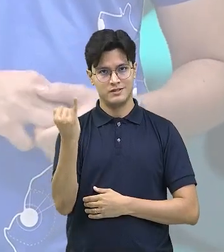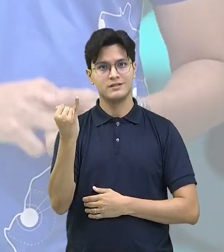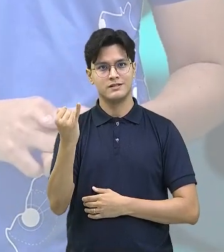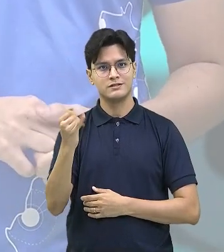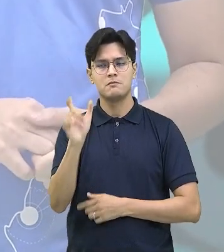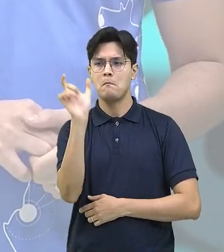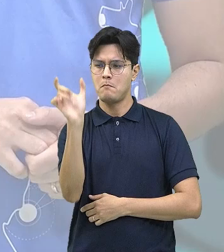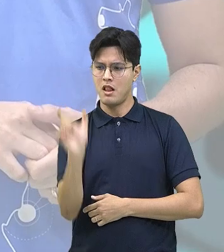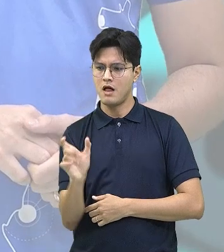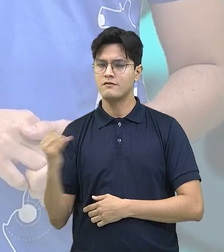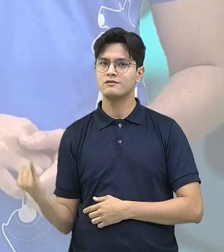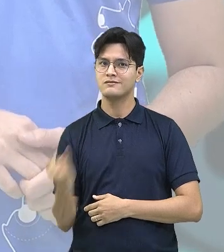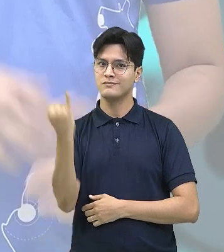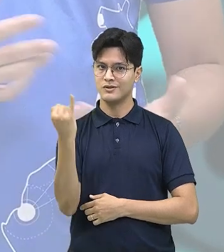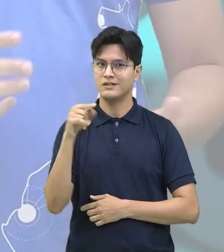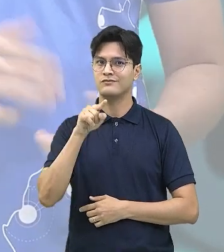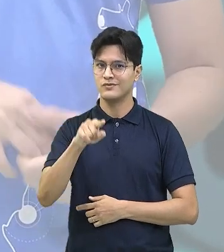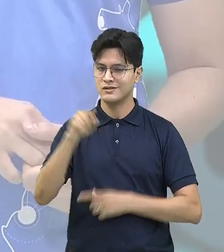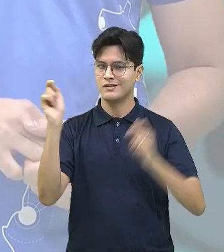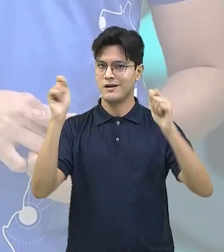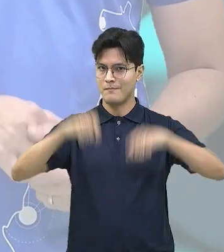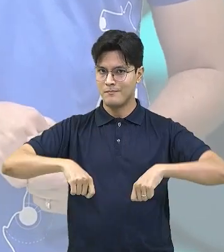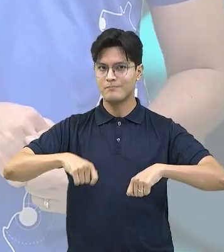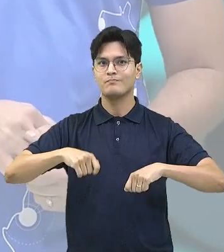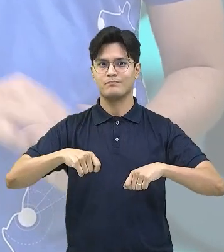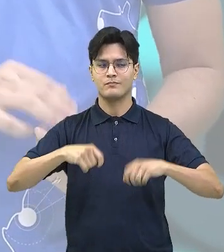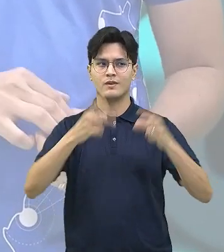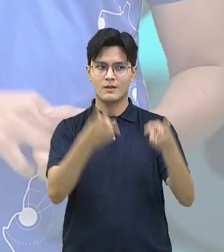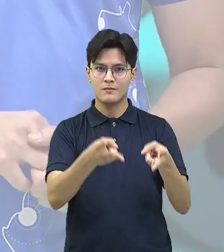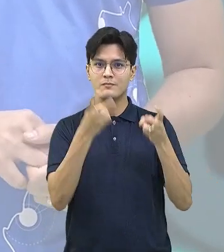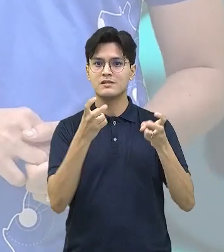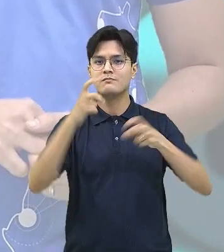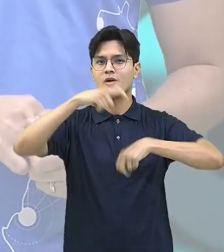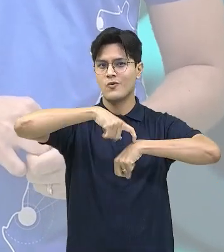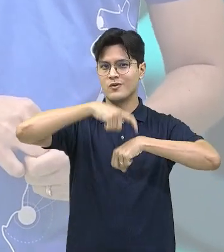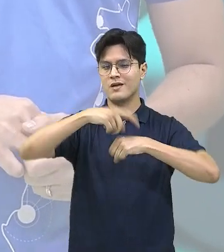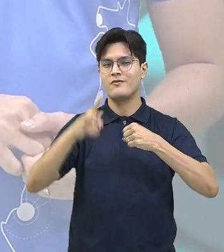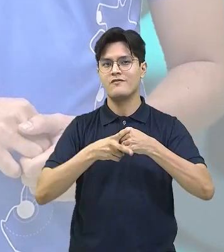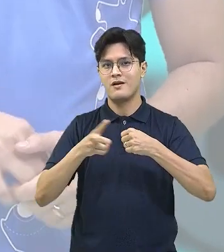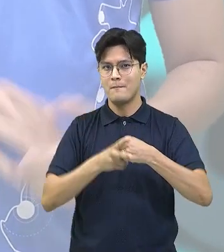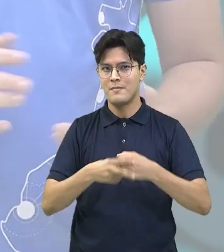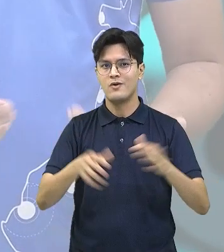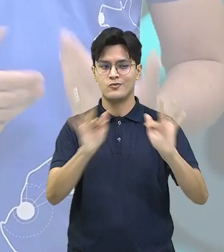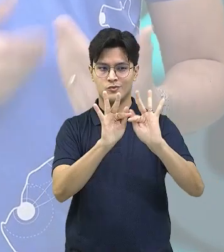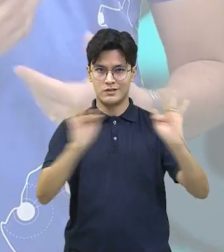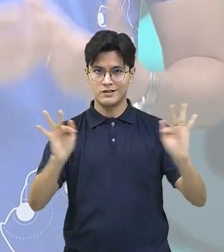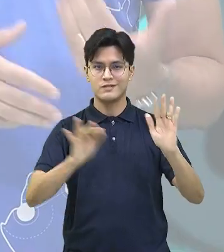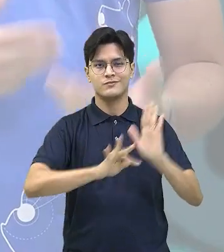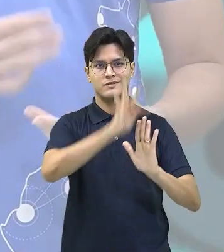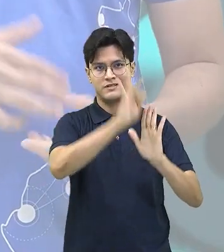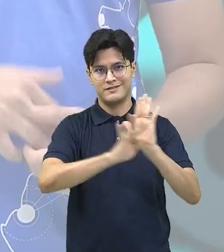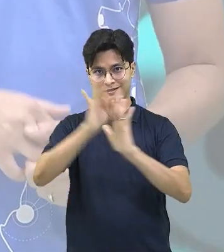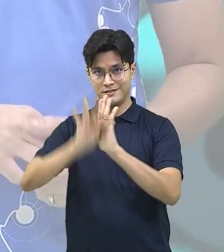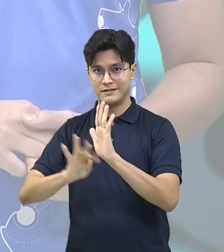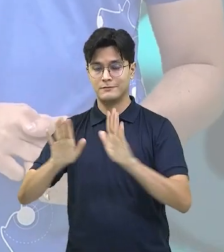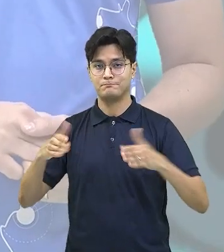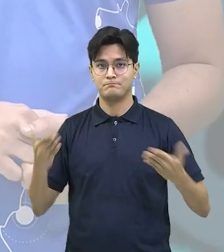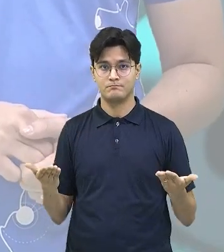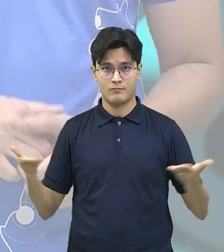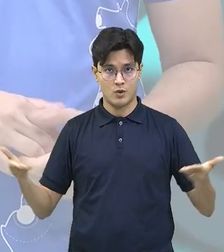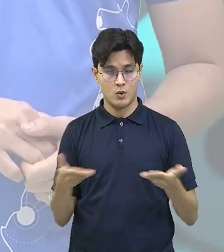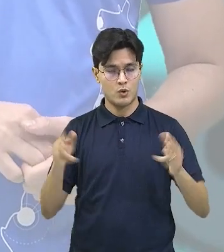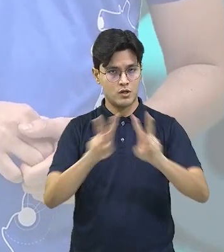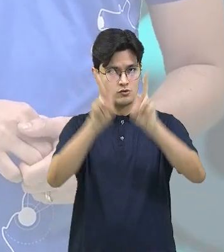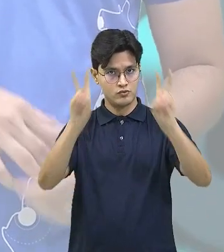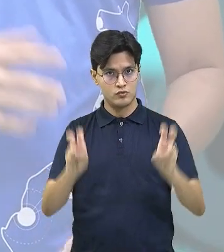você identificar o tempo verbal dos textos e das frases, ok? Então, a gente está falando de simple